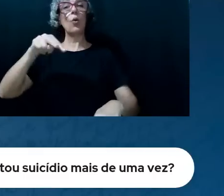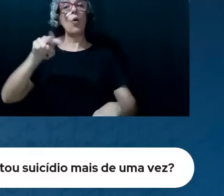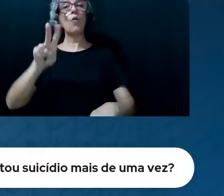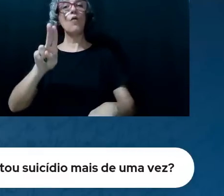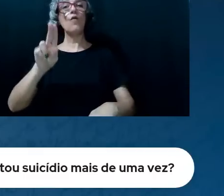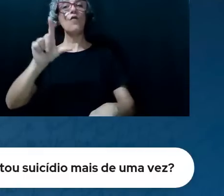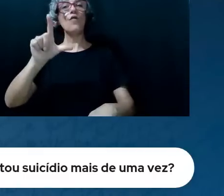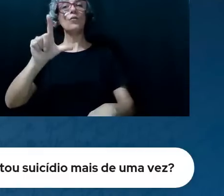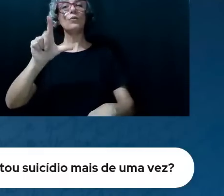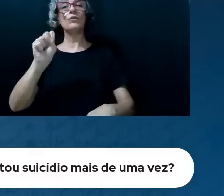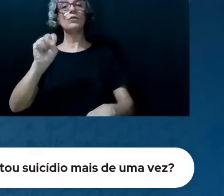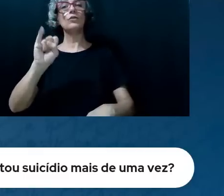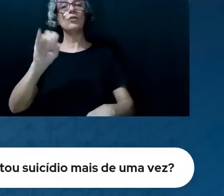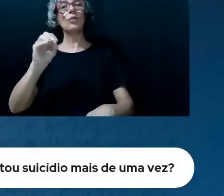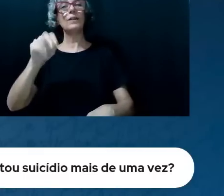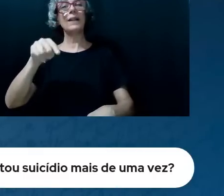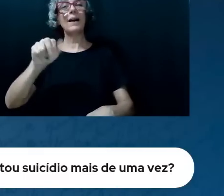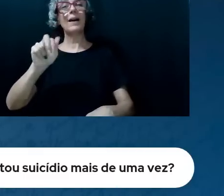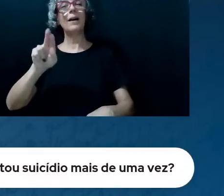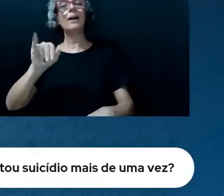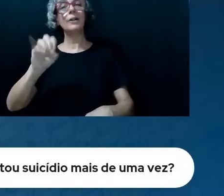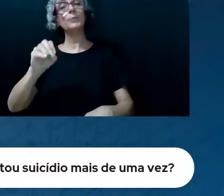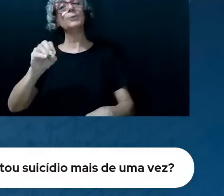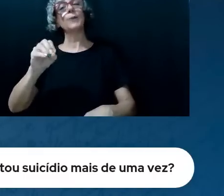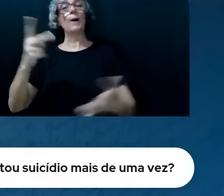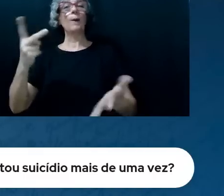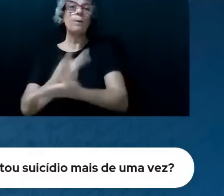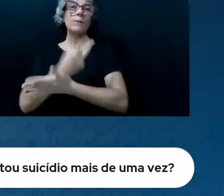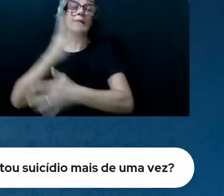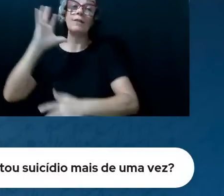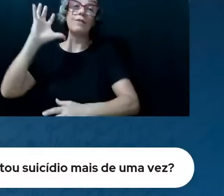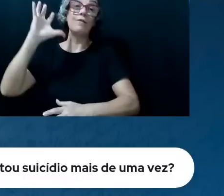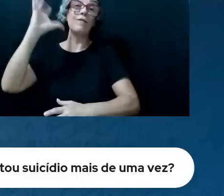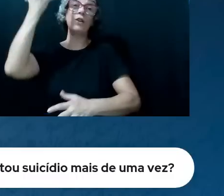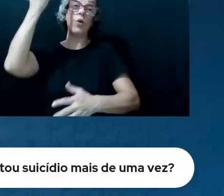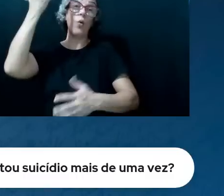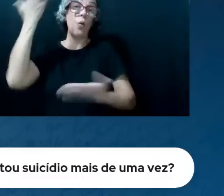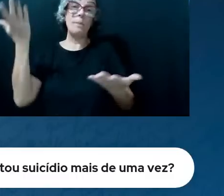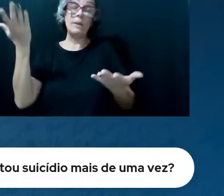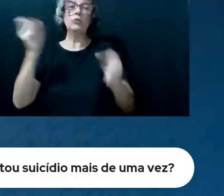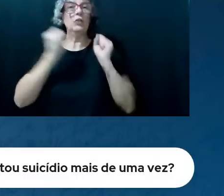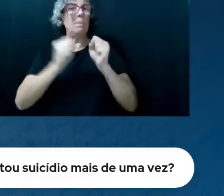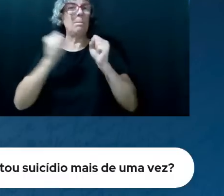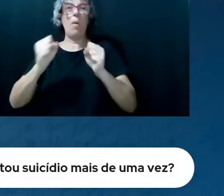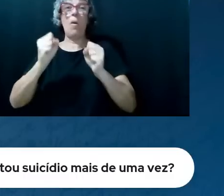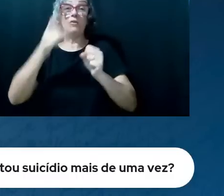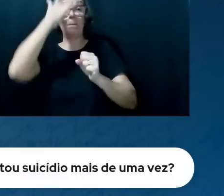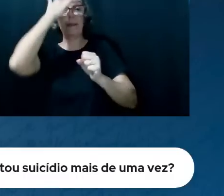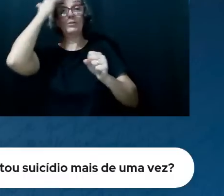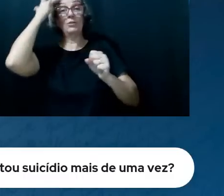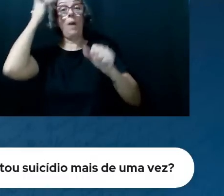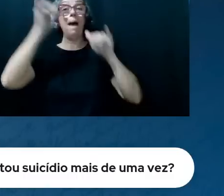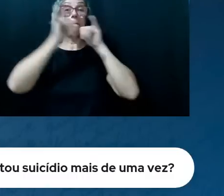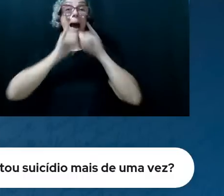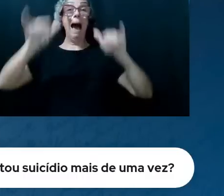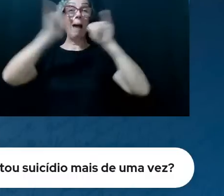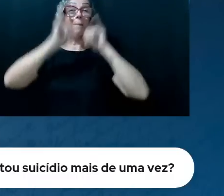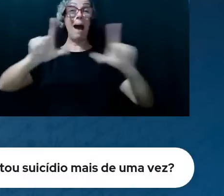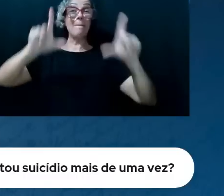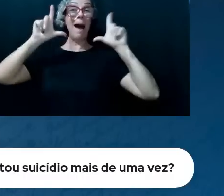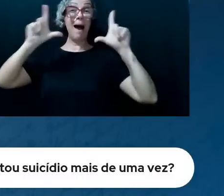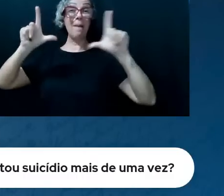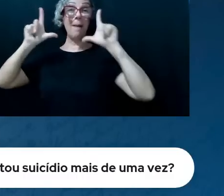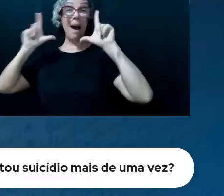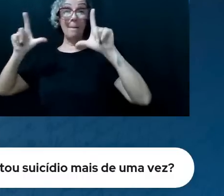mais diversos possíveis e geralmente de forma sensacionalista. Aqui no caso específico, a criança entra